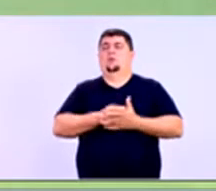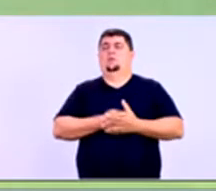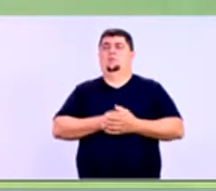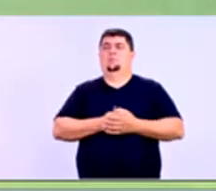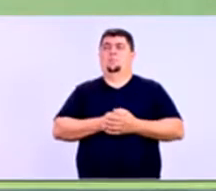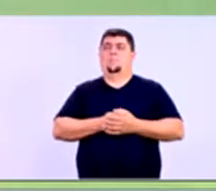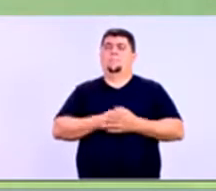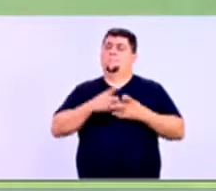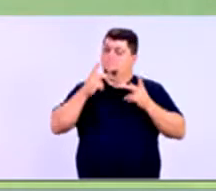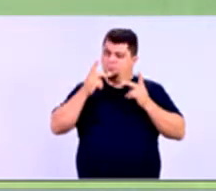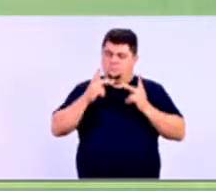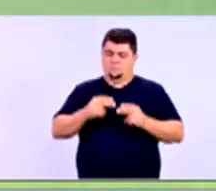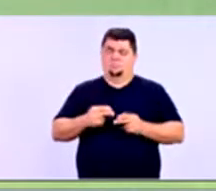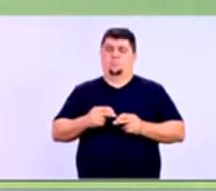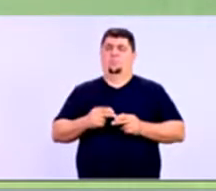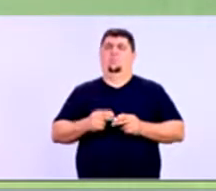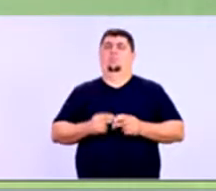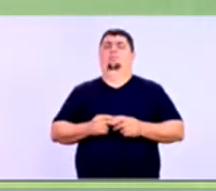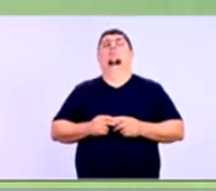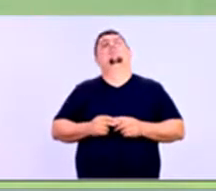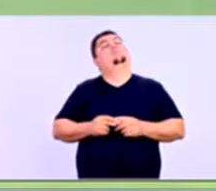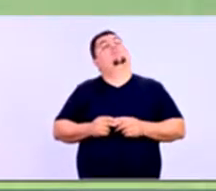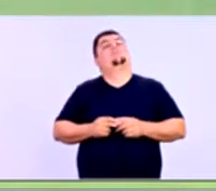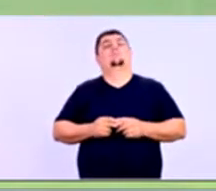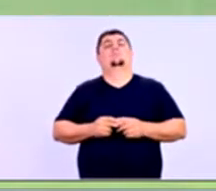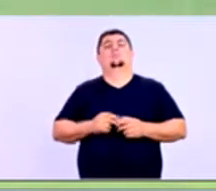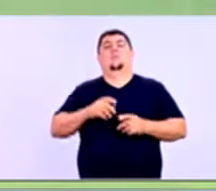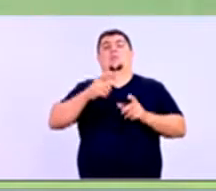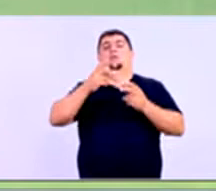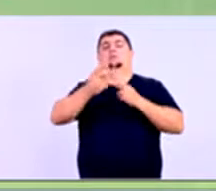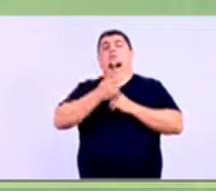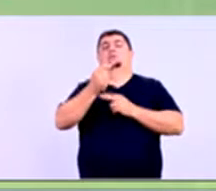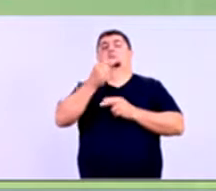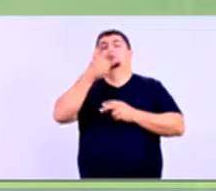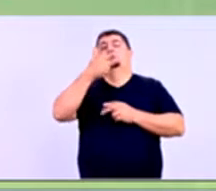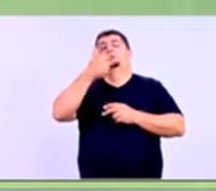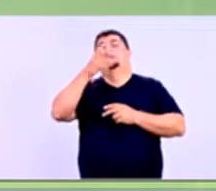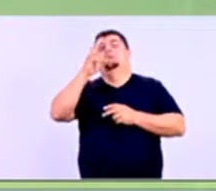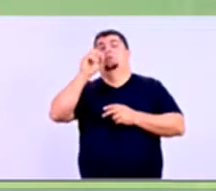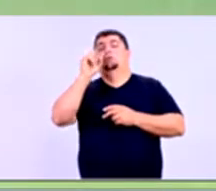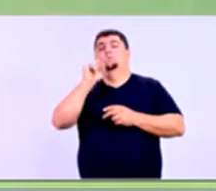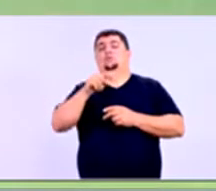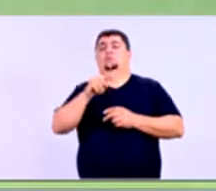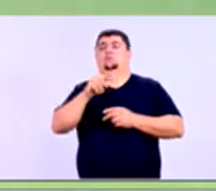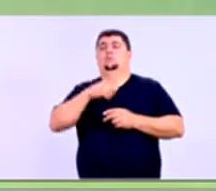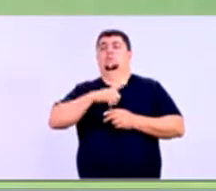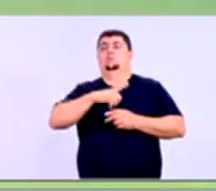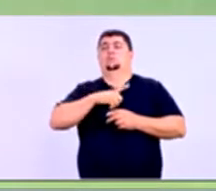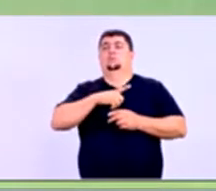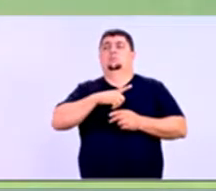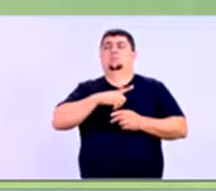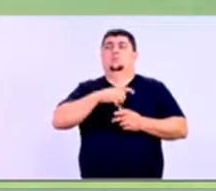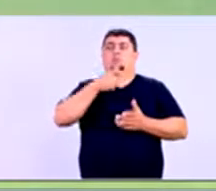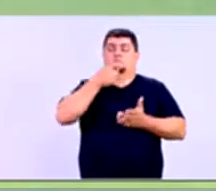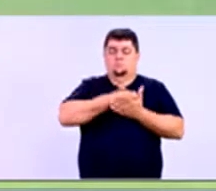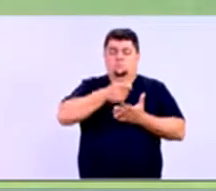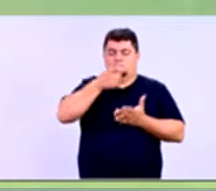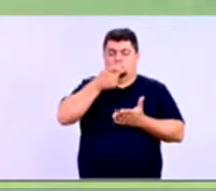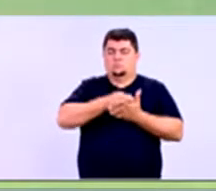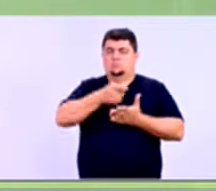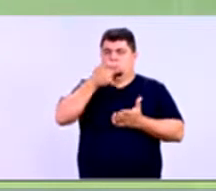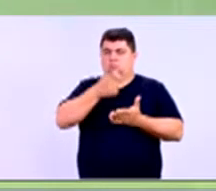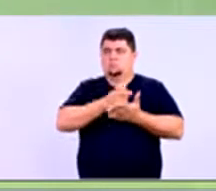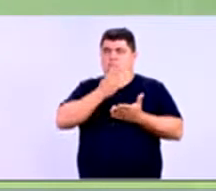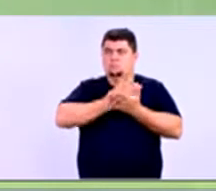Imagine a mesma situação. Um empréstimo de 150 mil está sendo pago através do